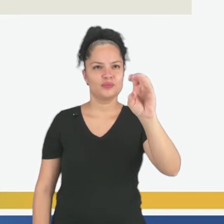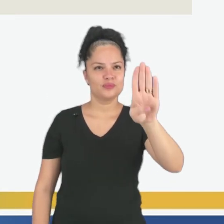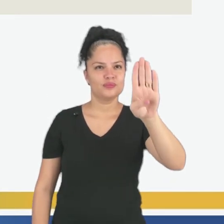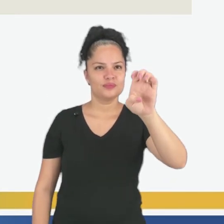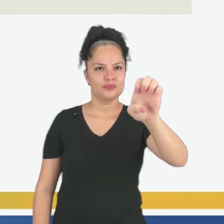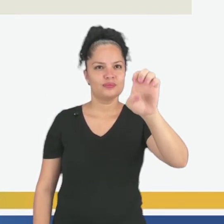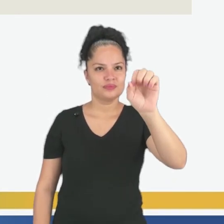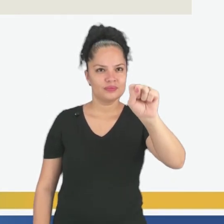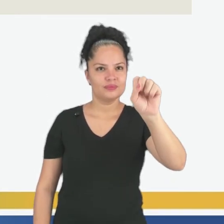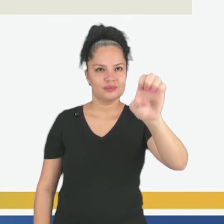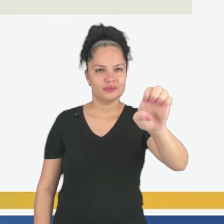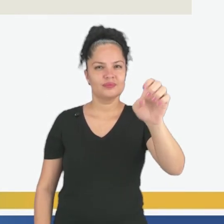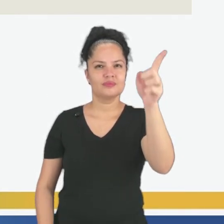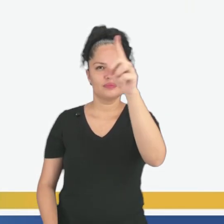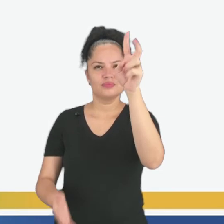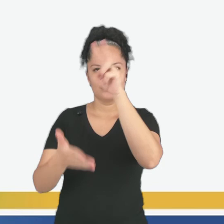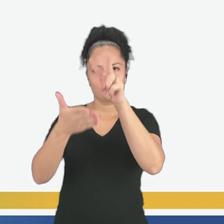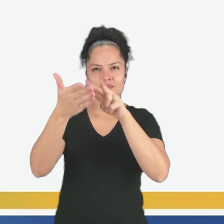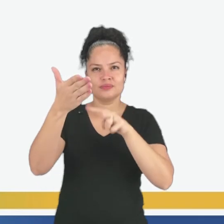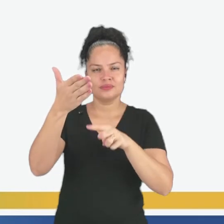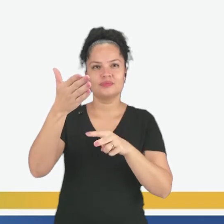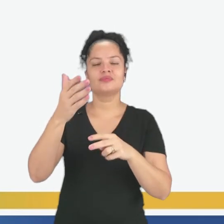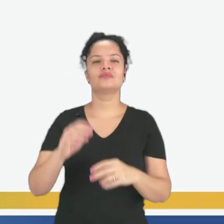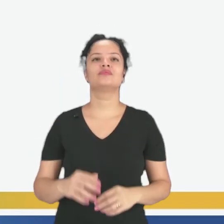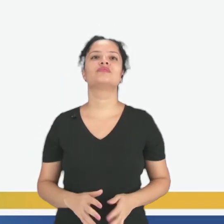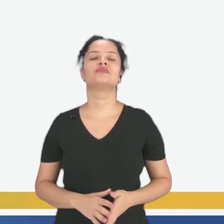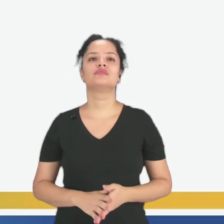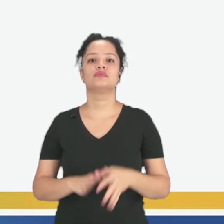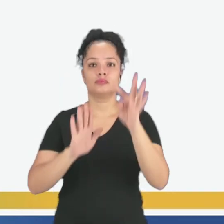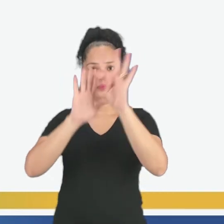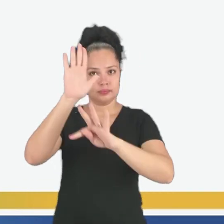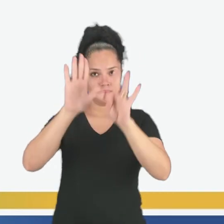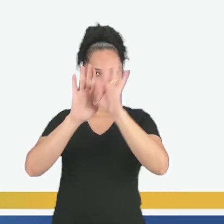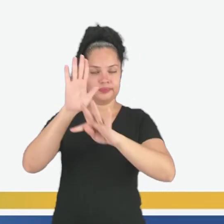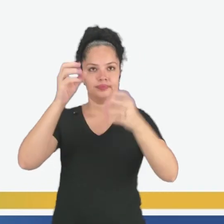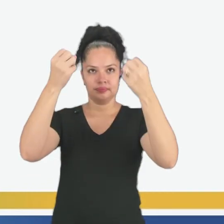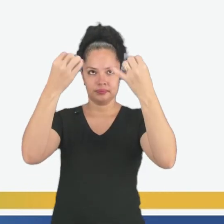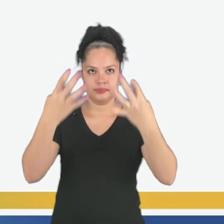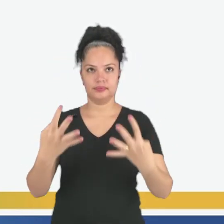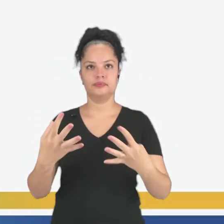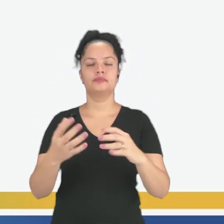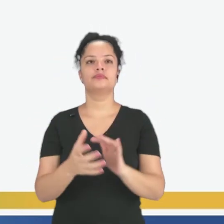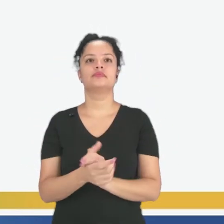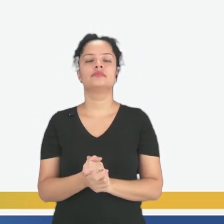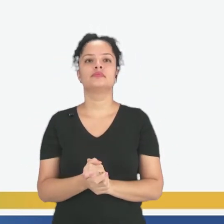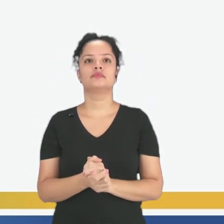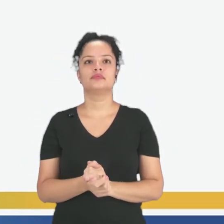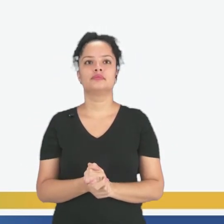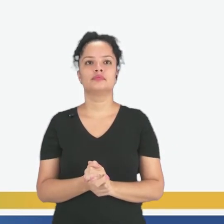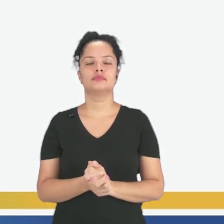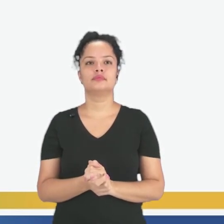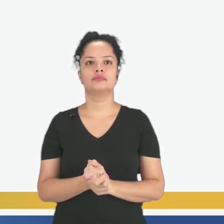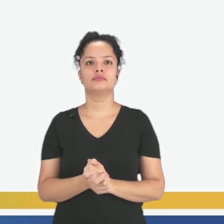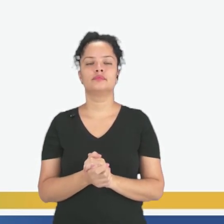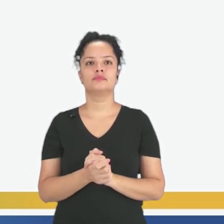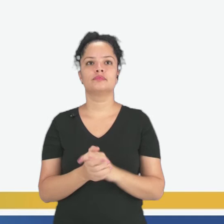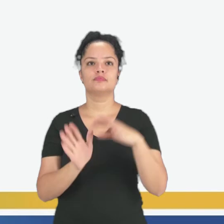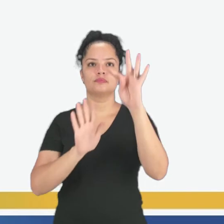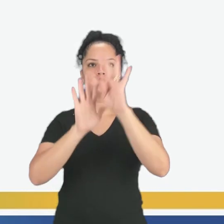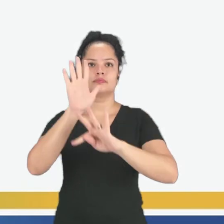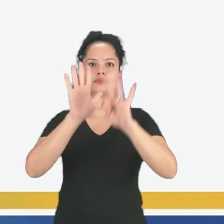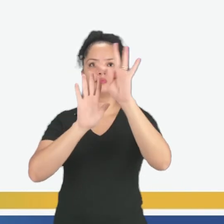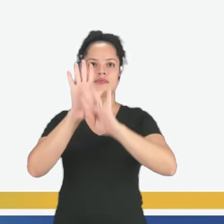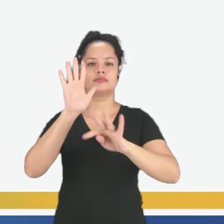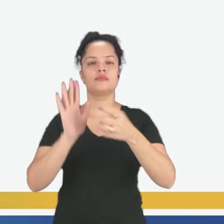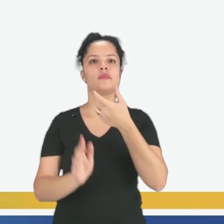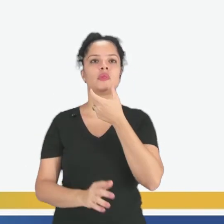nessas perguntas para saberem responder depois, tá? O texto diz assim: Childhood obesity has more than doubled